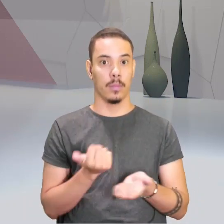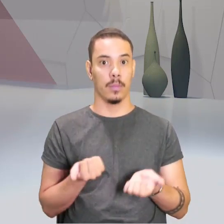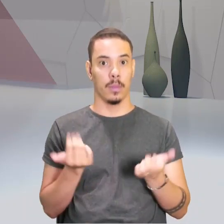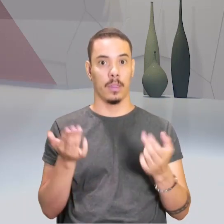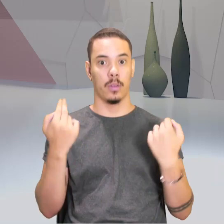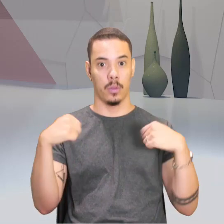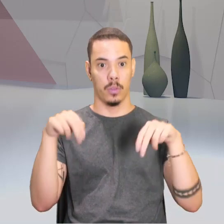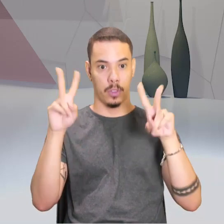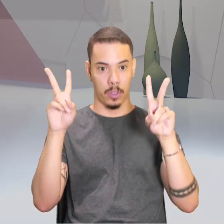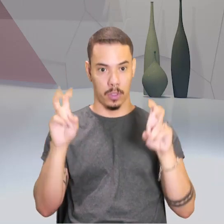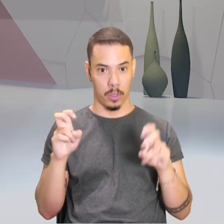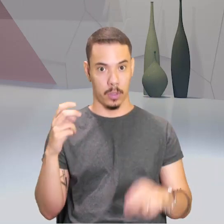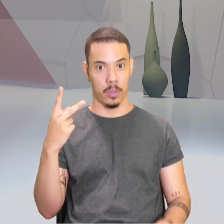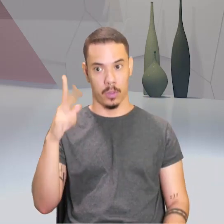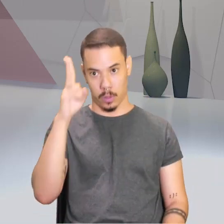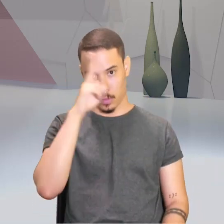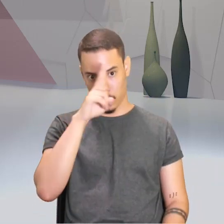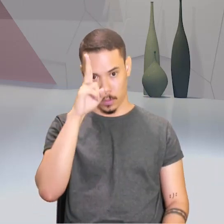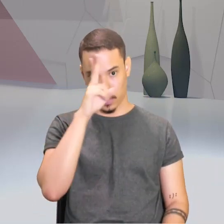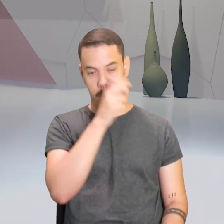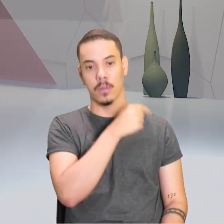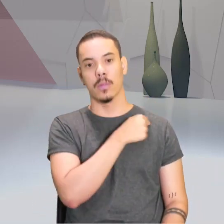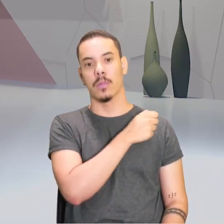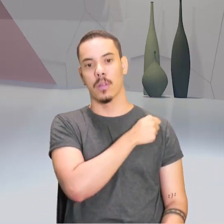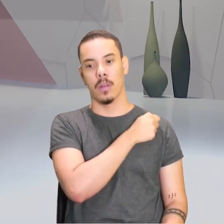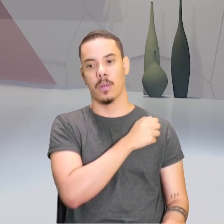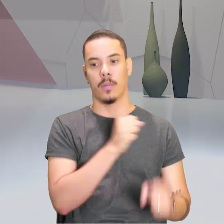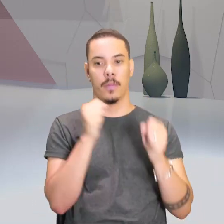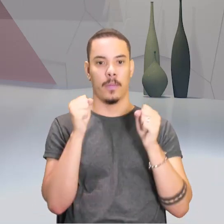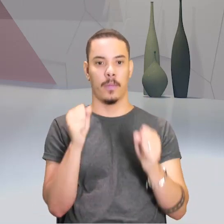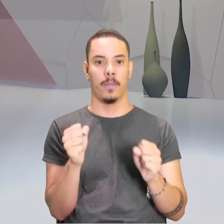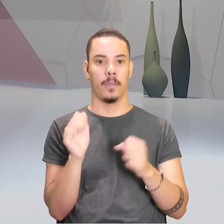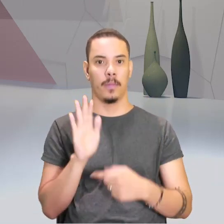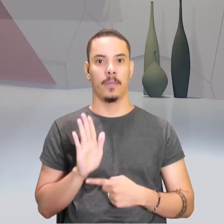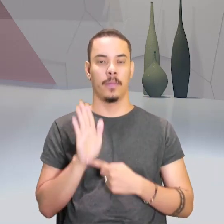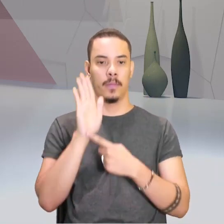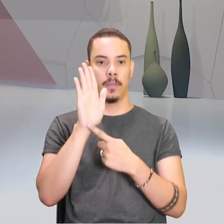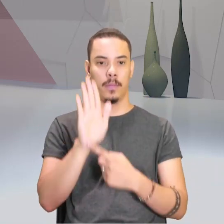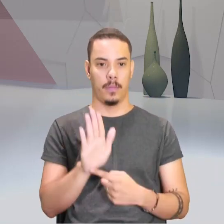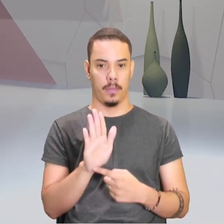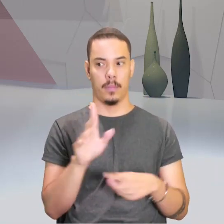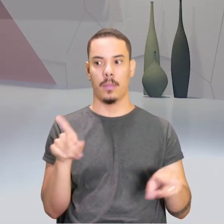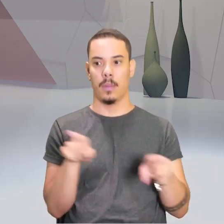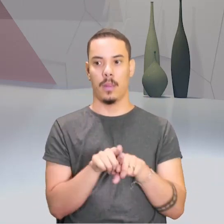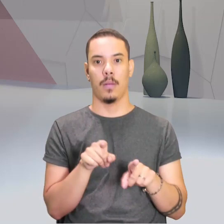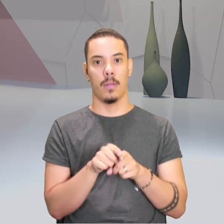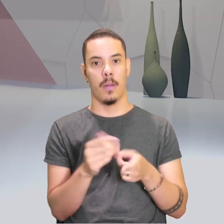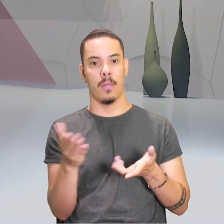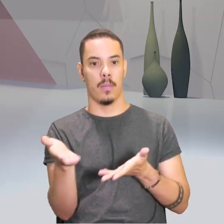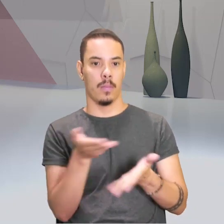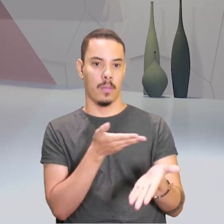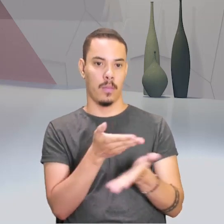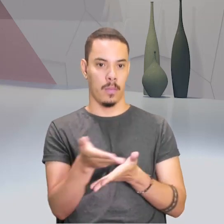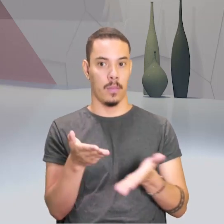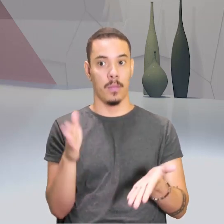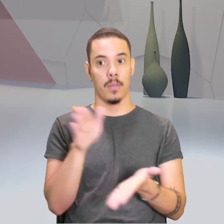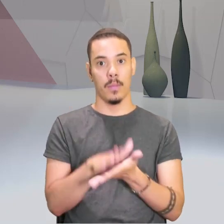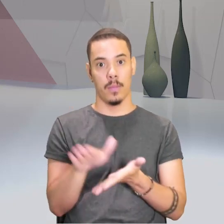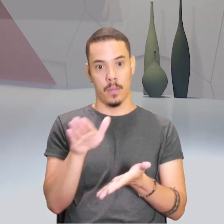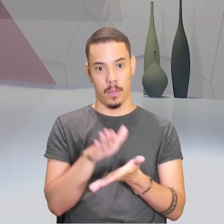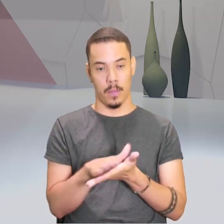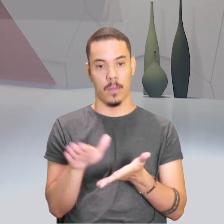para ele. E a sua história, estudante, você pode aí apresentar, né? Pode socializar,